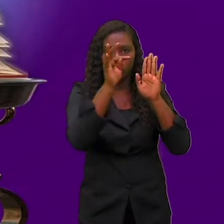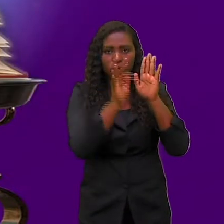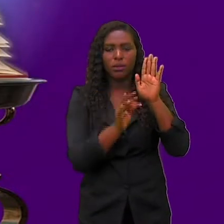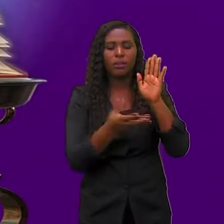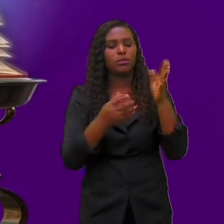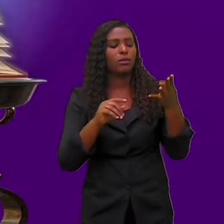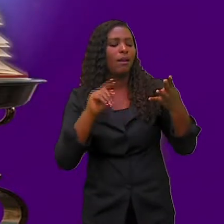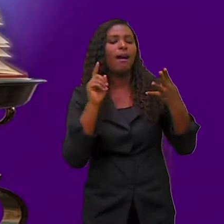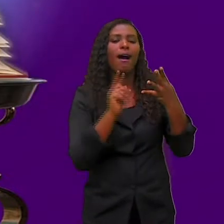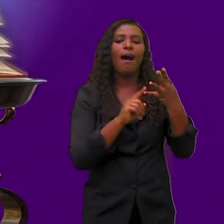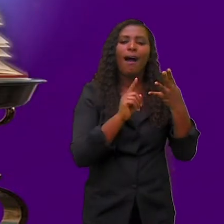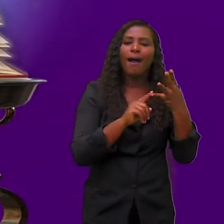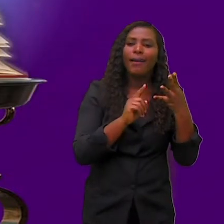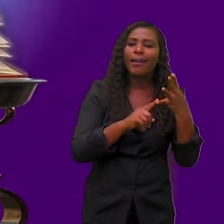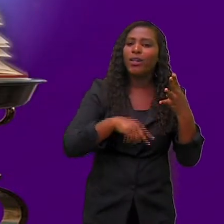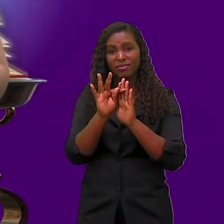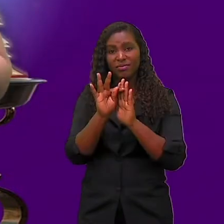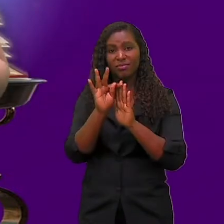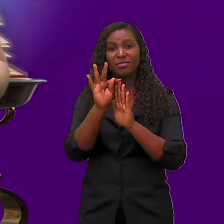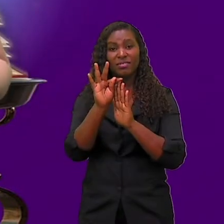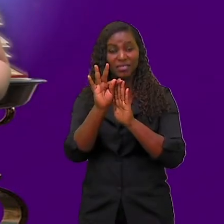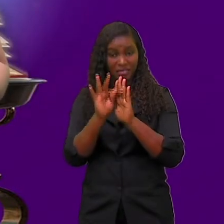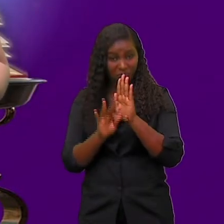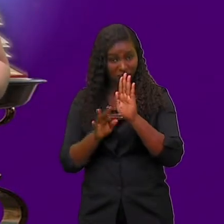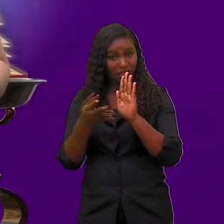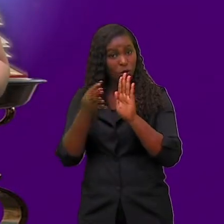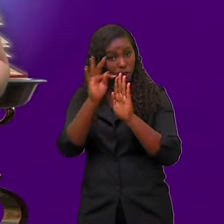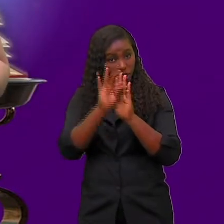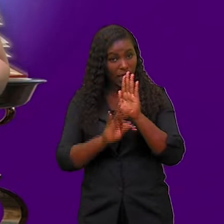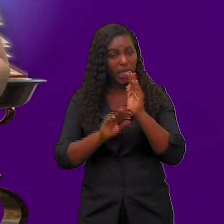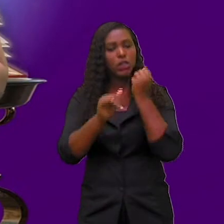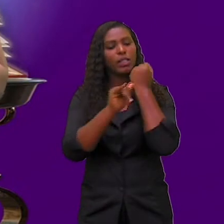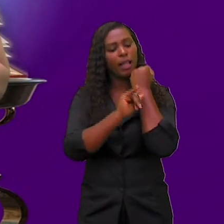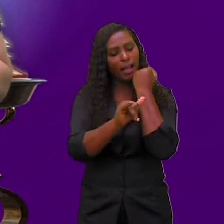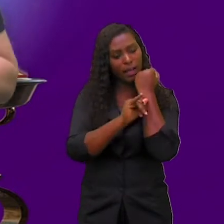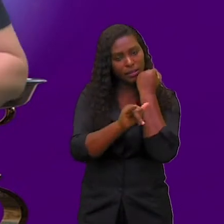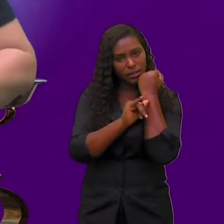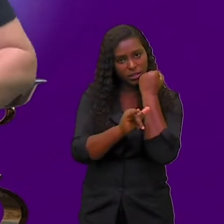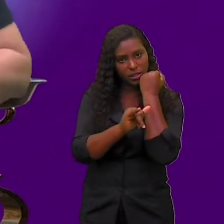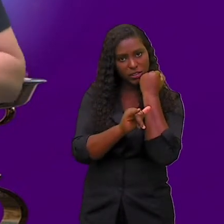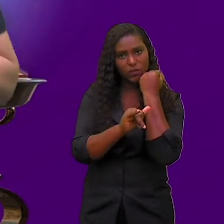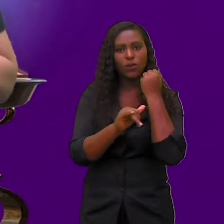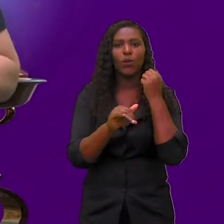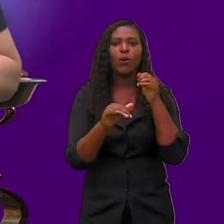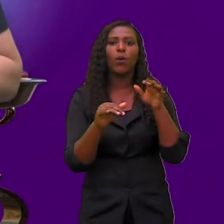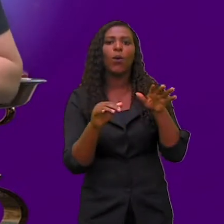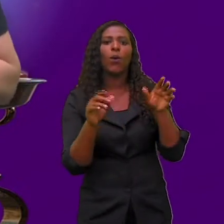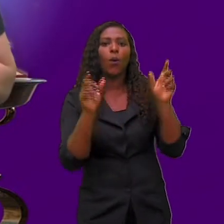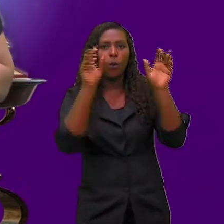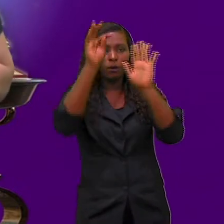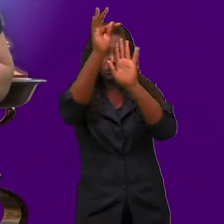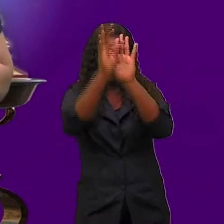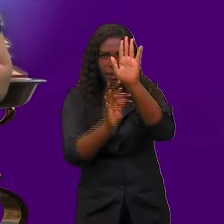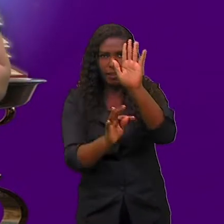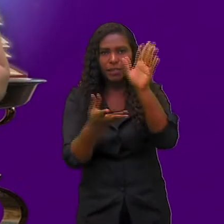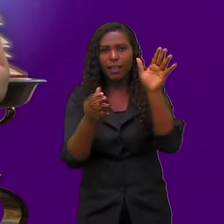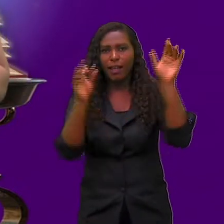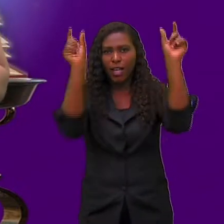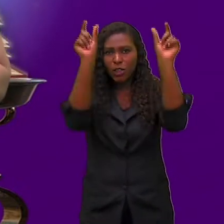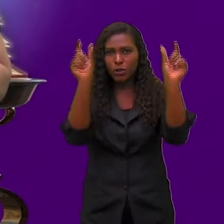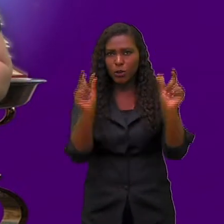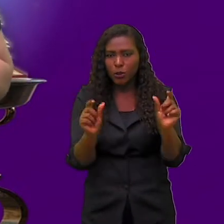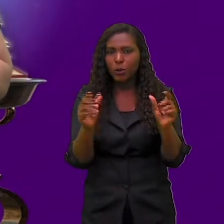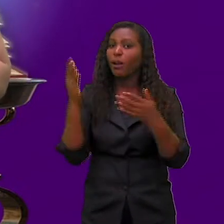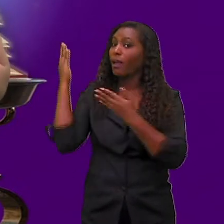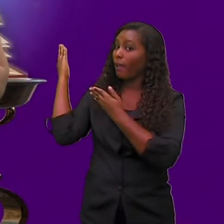de tudo aí, é o final da nossa história. Certo até aí, pessoal? Essa é a estrutura de um texto quando falamos em o